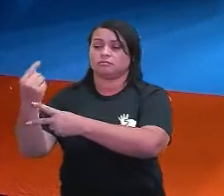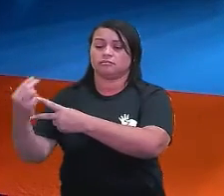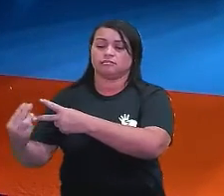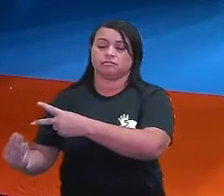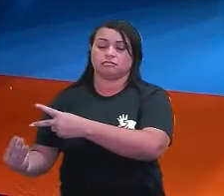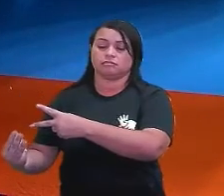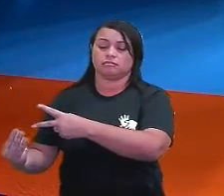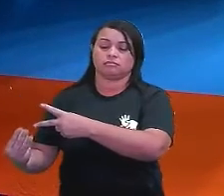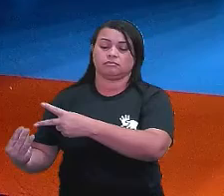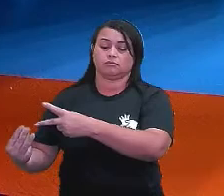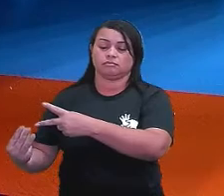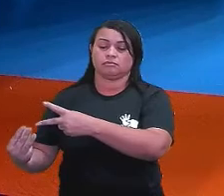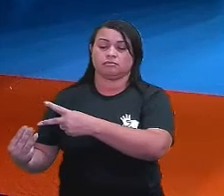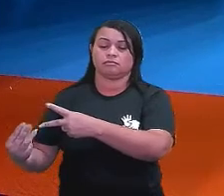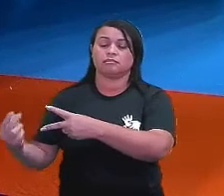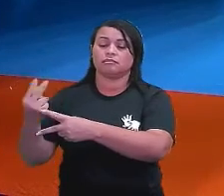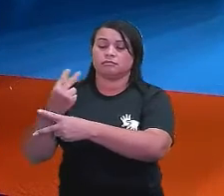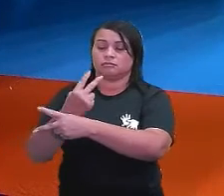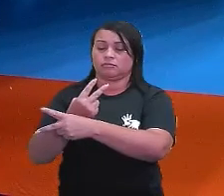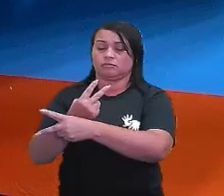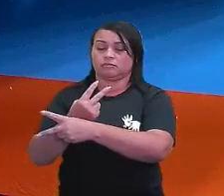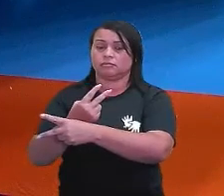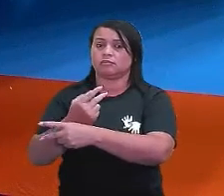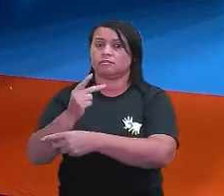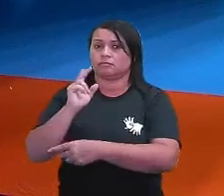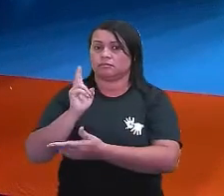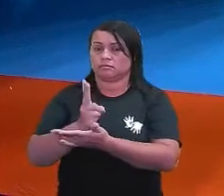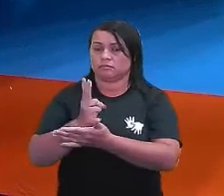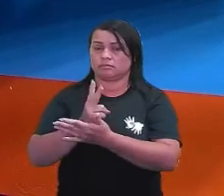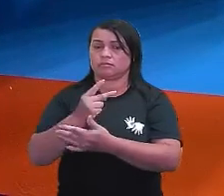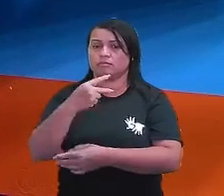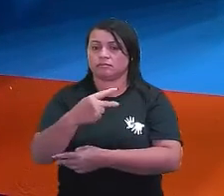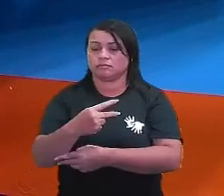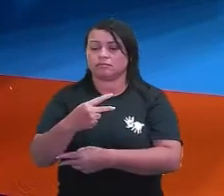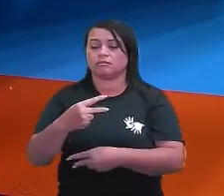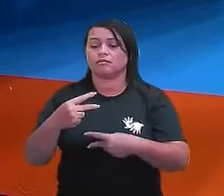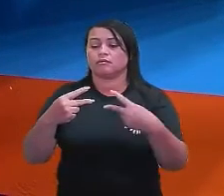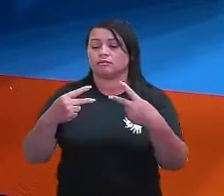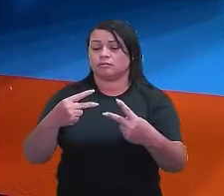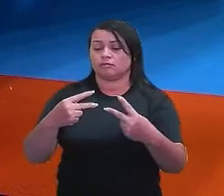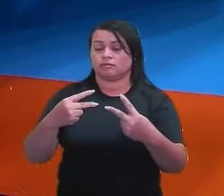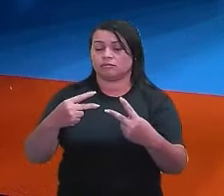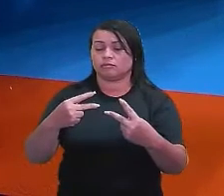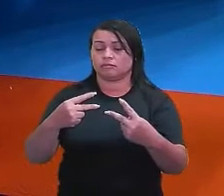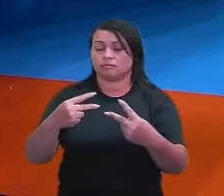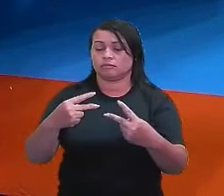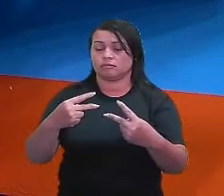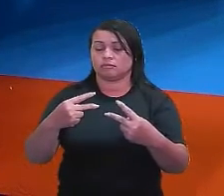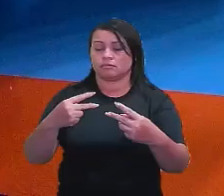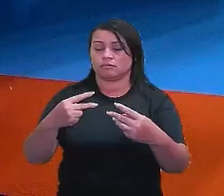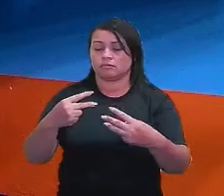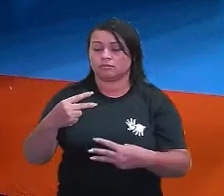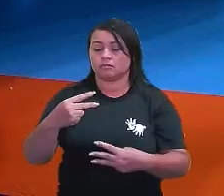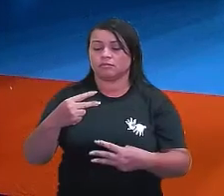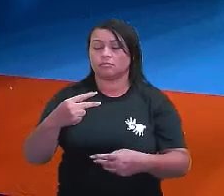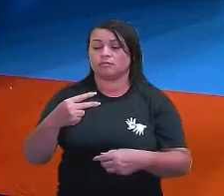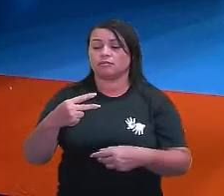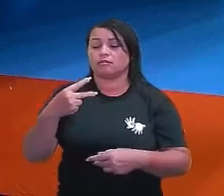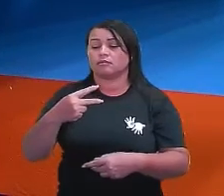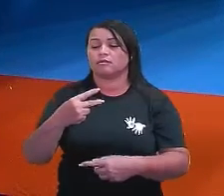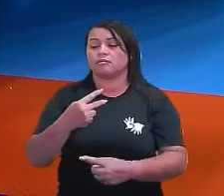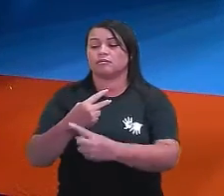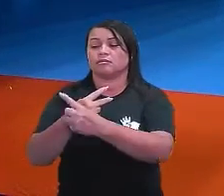1/3? 2 é maior do que 1. Então, 2/3 é maior do que 1/3. Tá